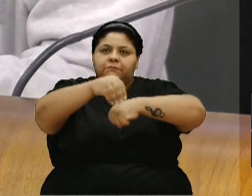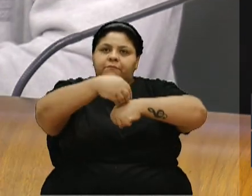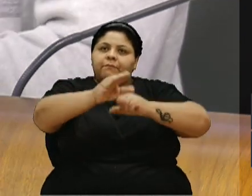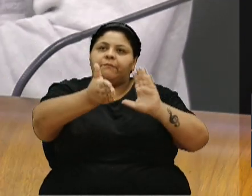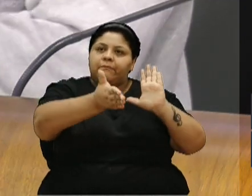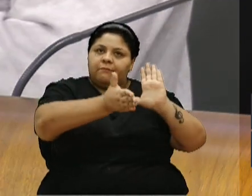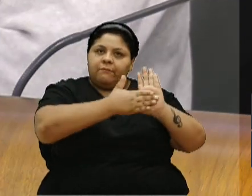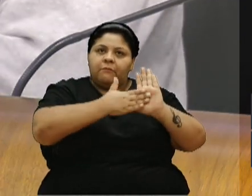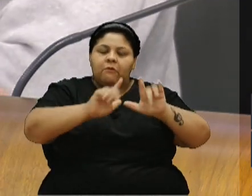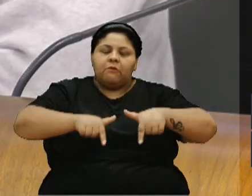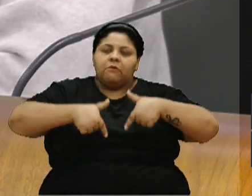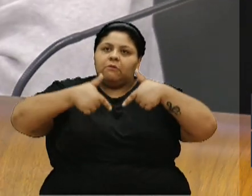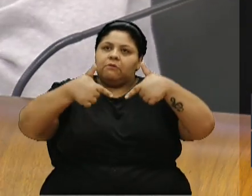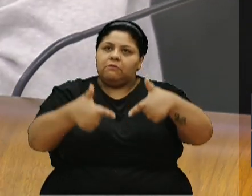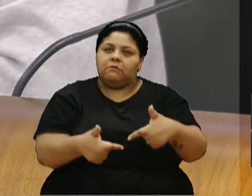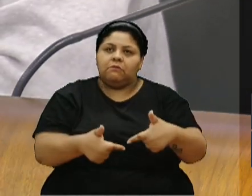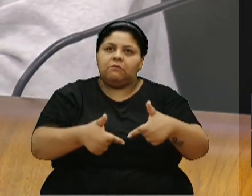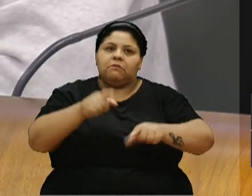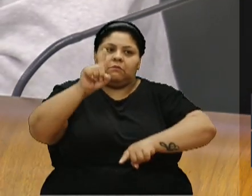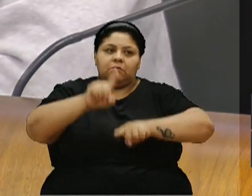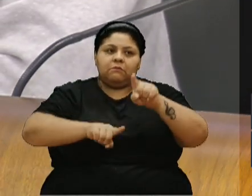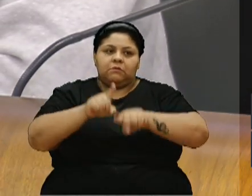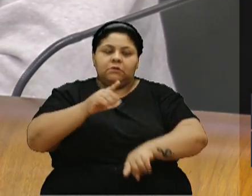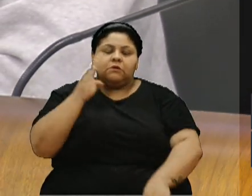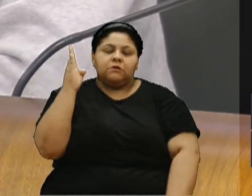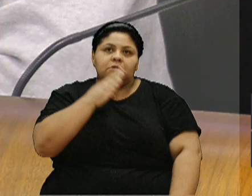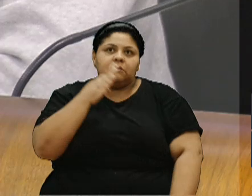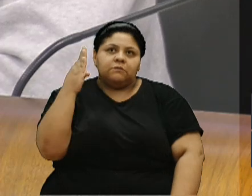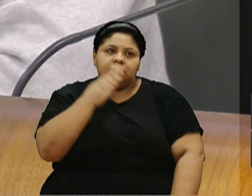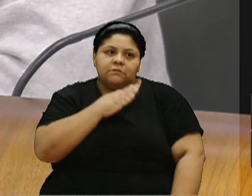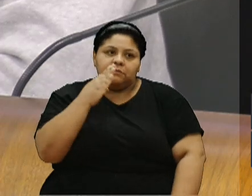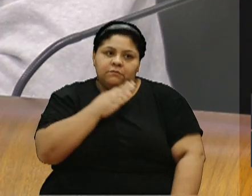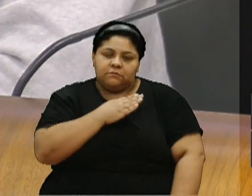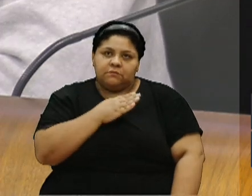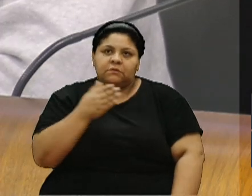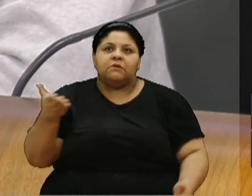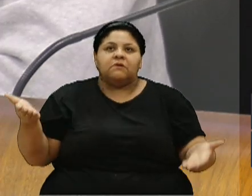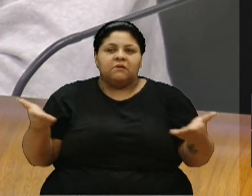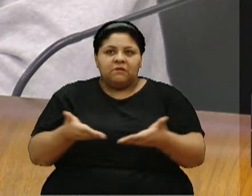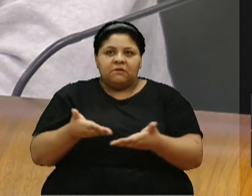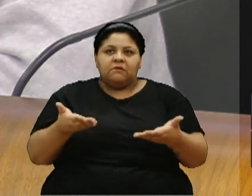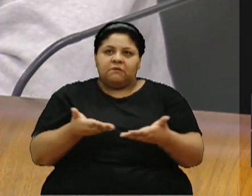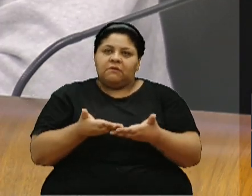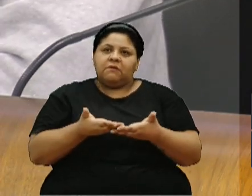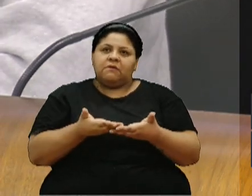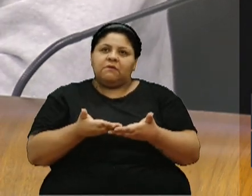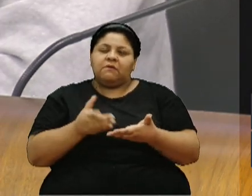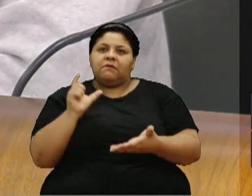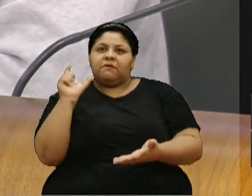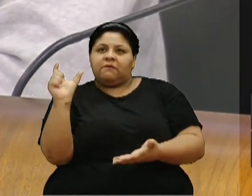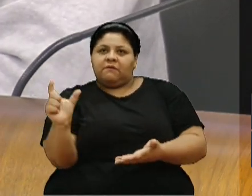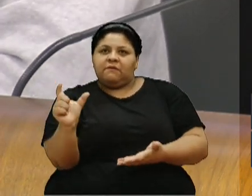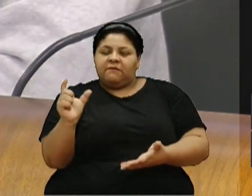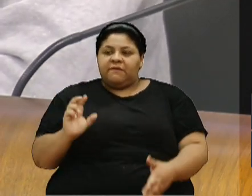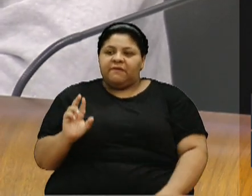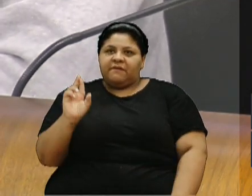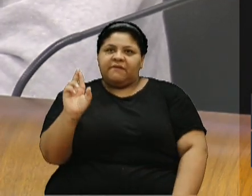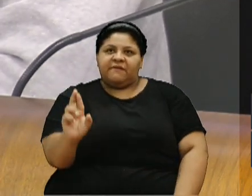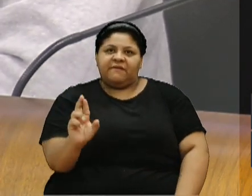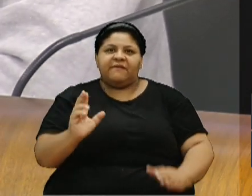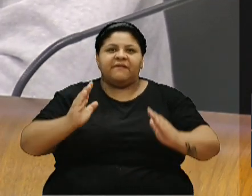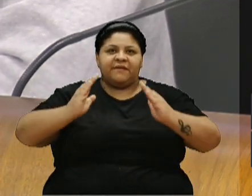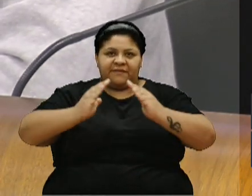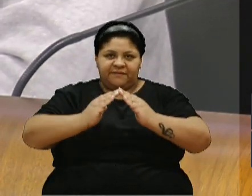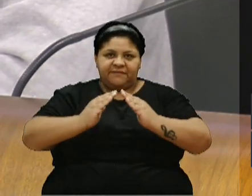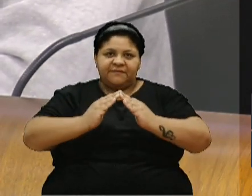uma ação aqui, uma atividade breve, e eu passo a palavra, então, né, para a nossa representante da